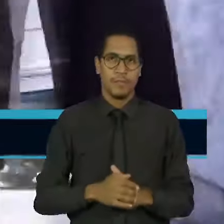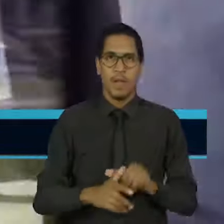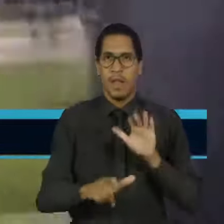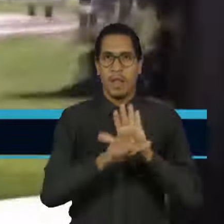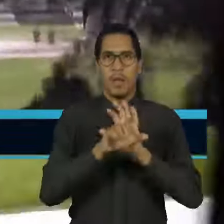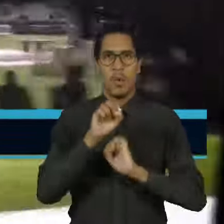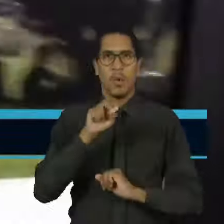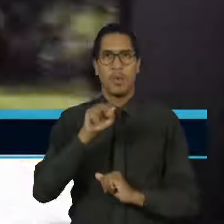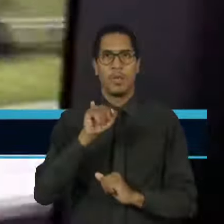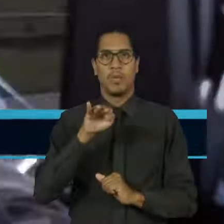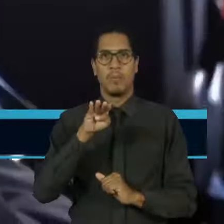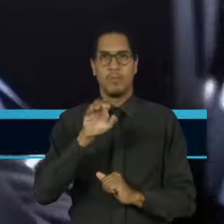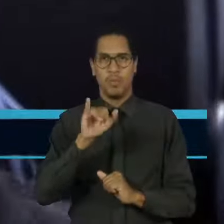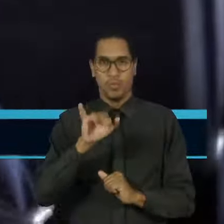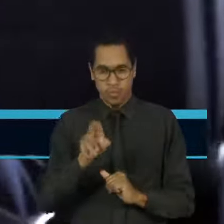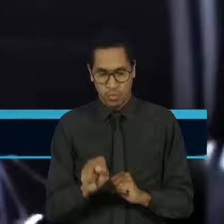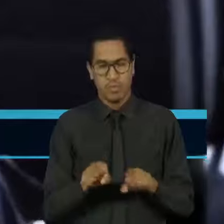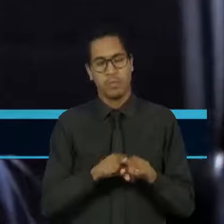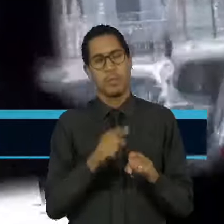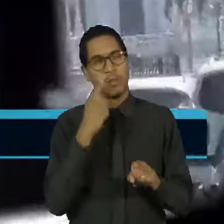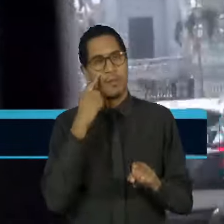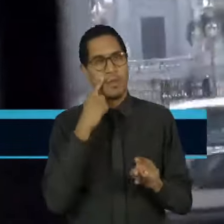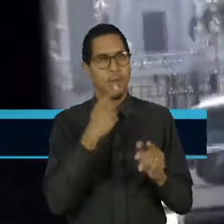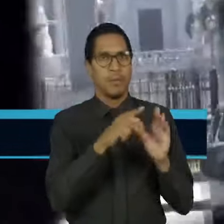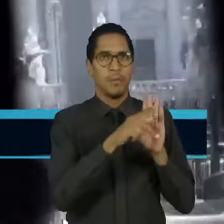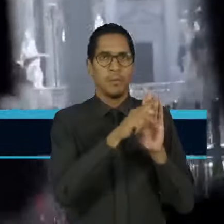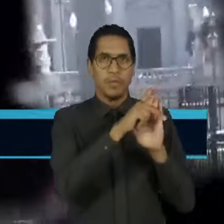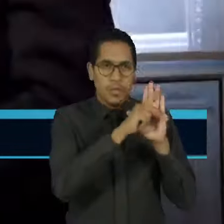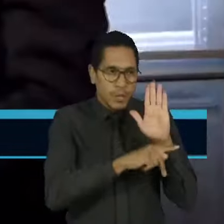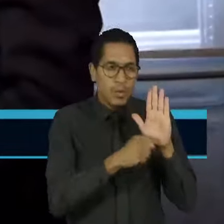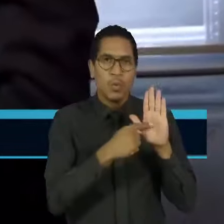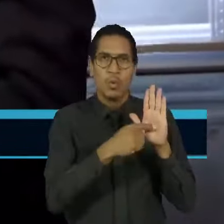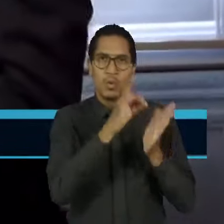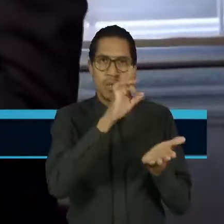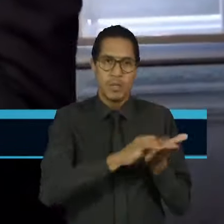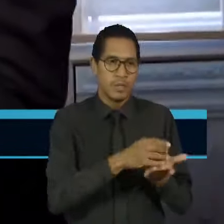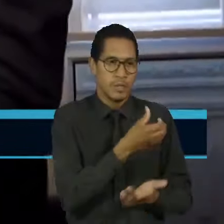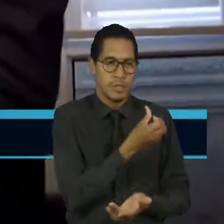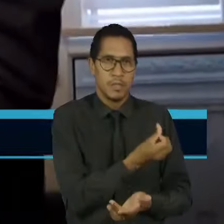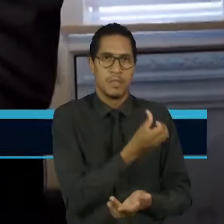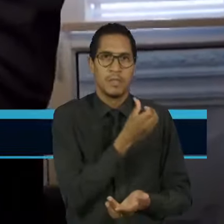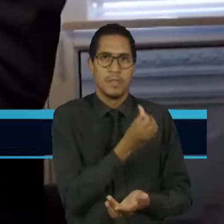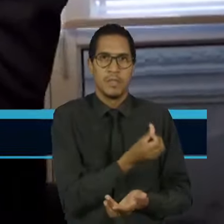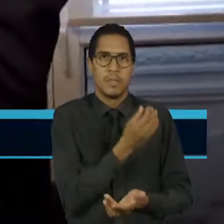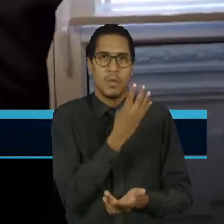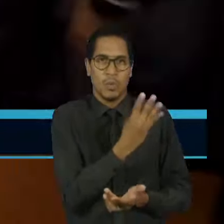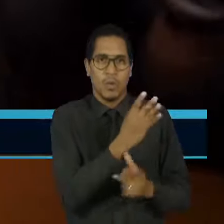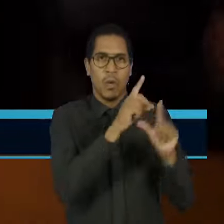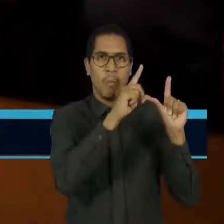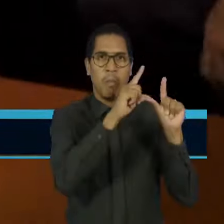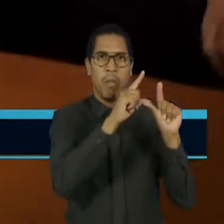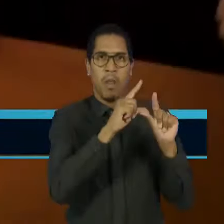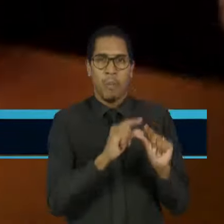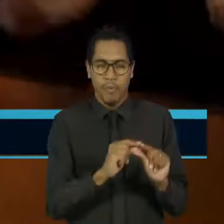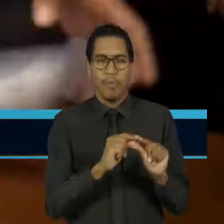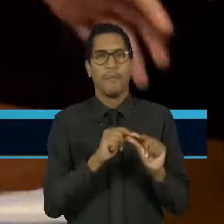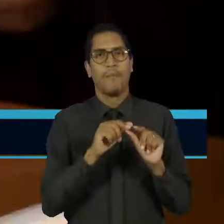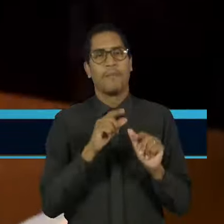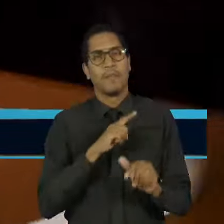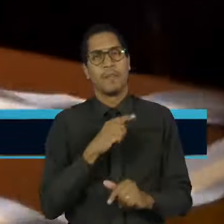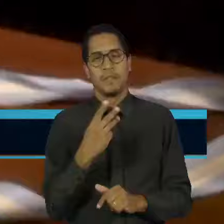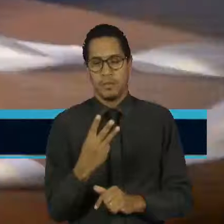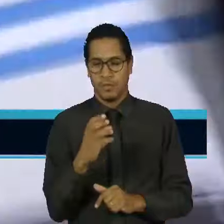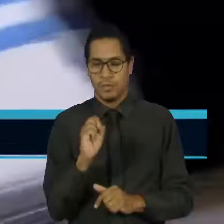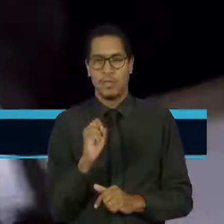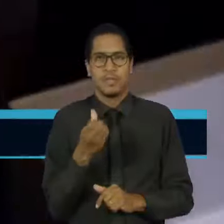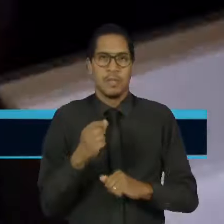Parlamento foi atropelada do projeto original de 664 restaram 386